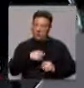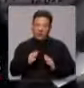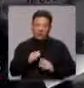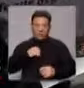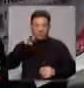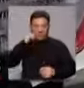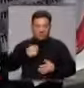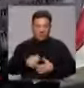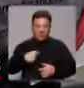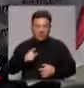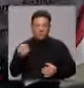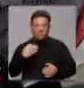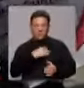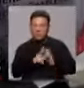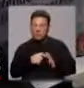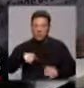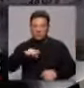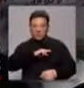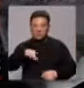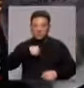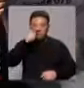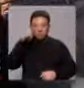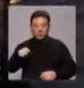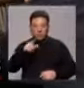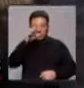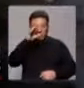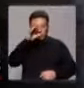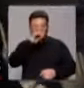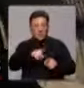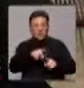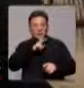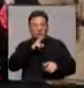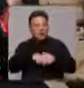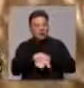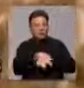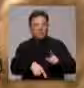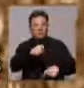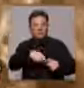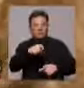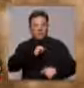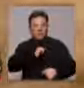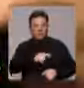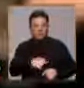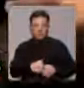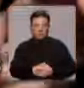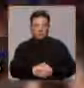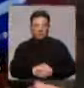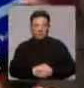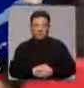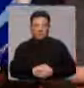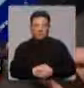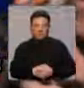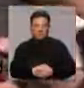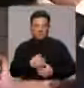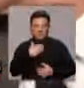isto. Fomos roubados, fomos burlados e os ministros parecem ratos a fugir de nós. Peço desculpa. Dentro...